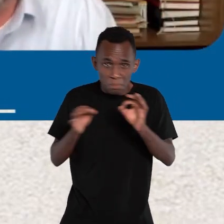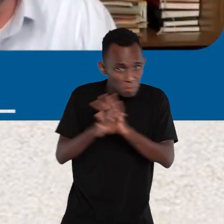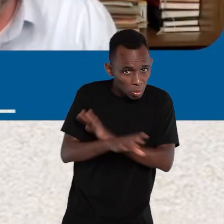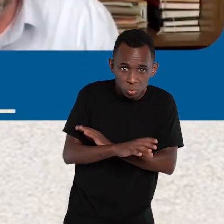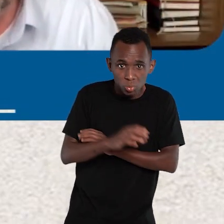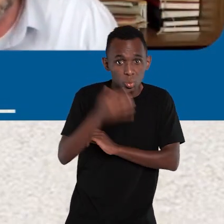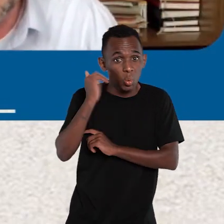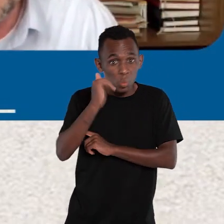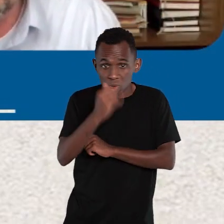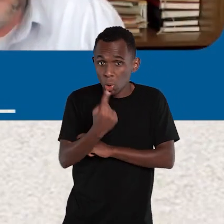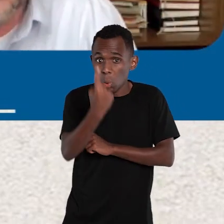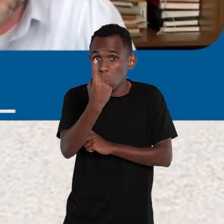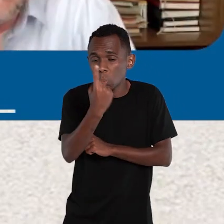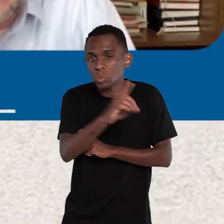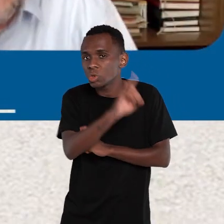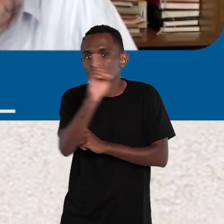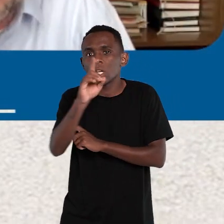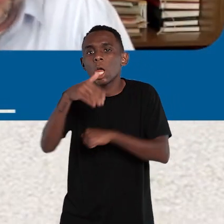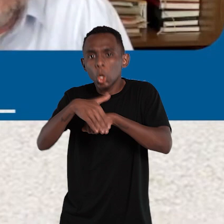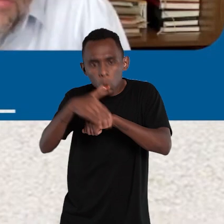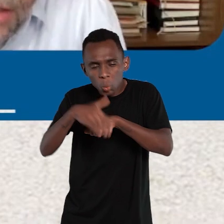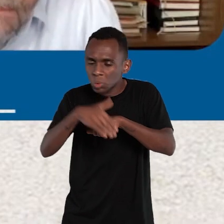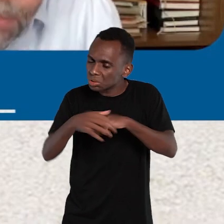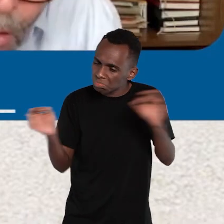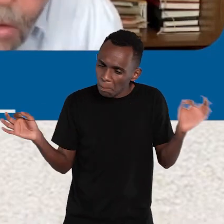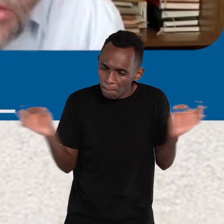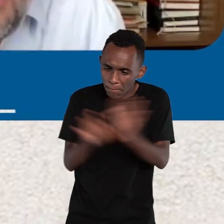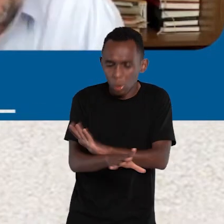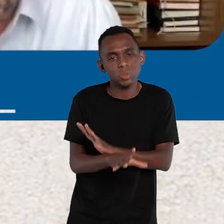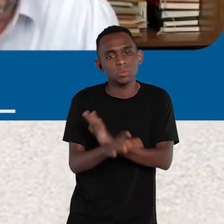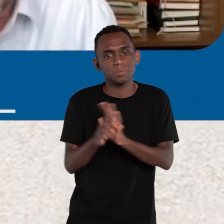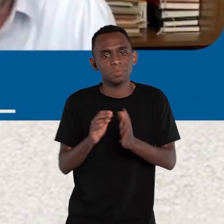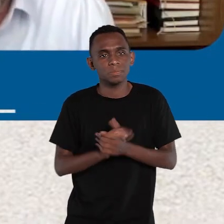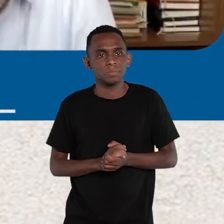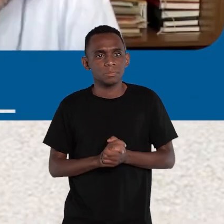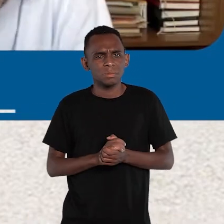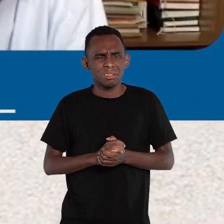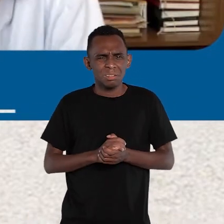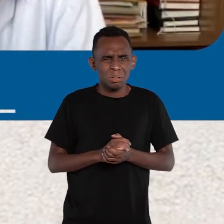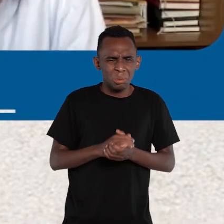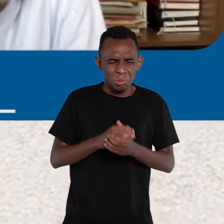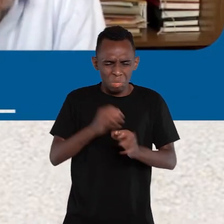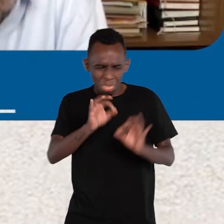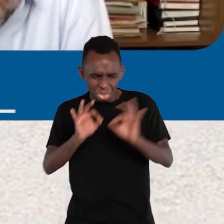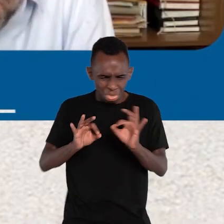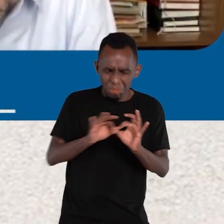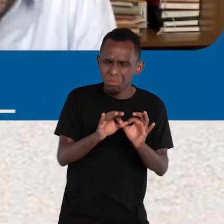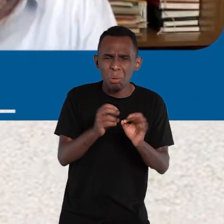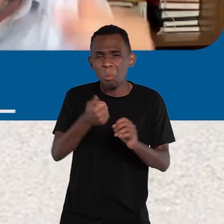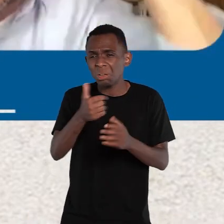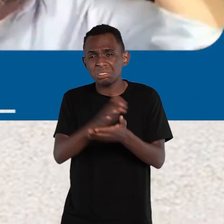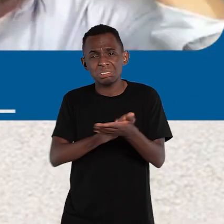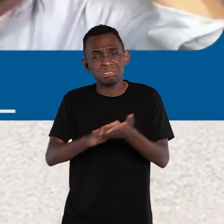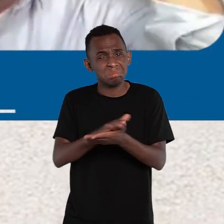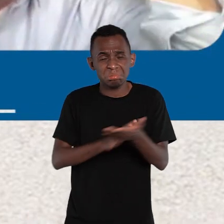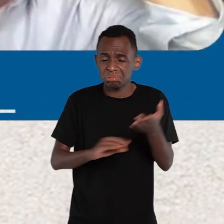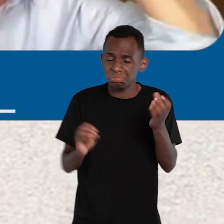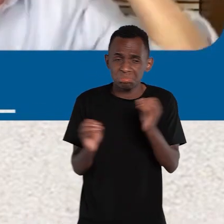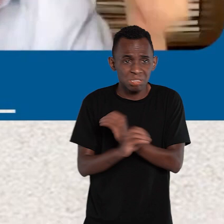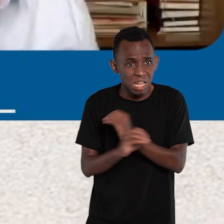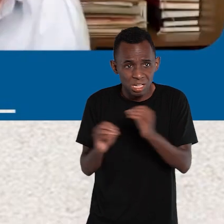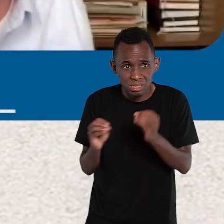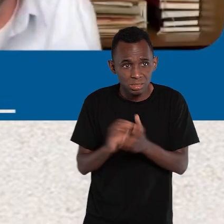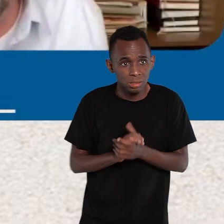conto estava pronto numa noite. São contos que eu escrevi muito rápido, pouco retoquei, porque Não tem o que cortar aqui,